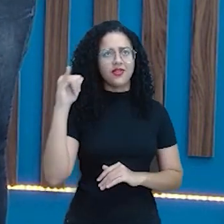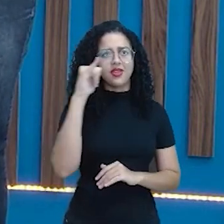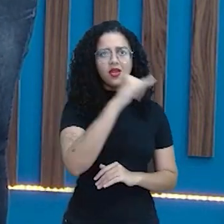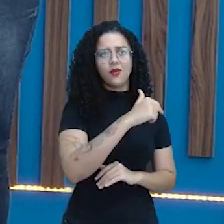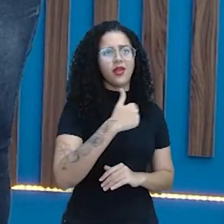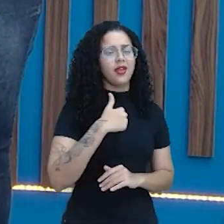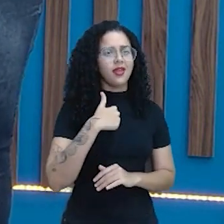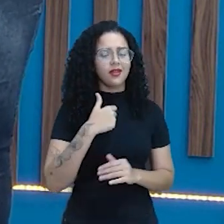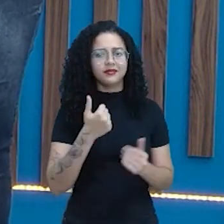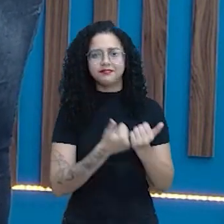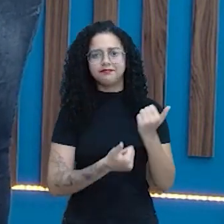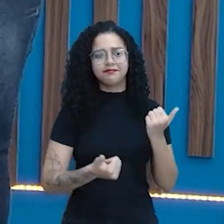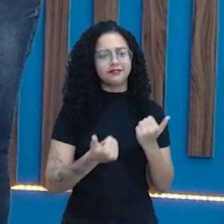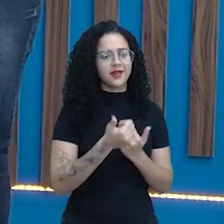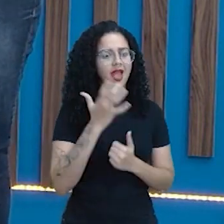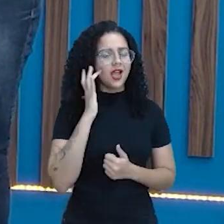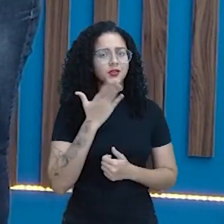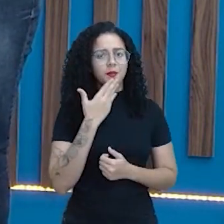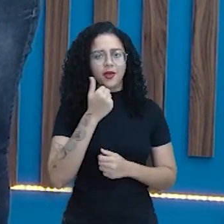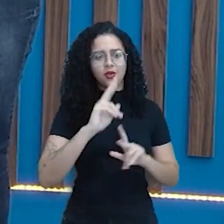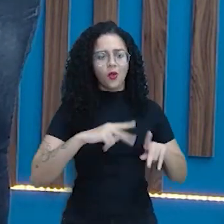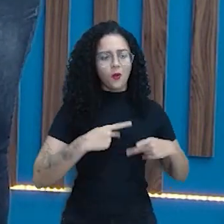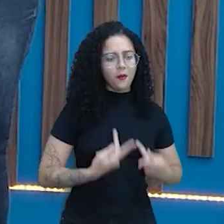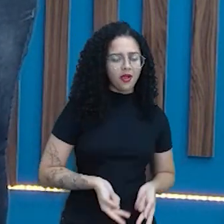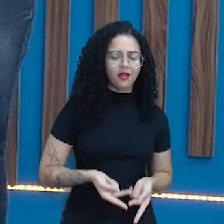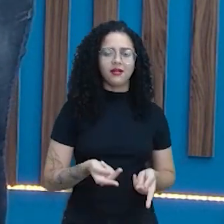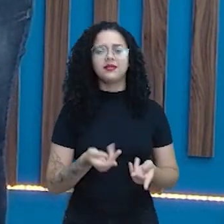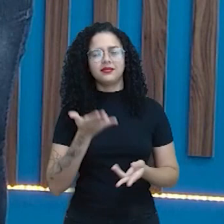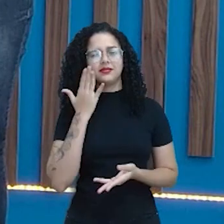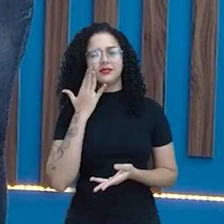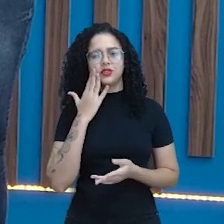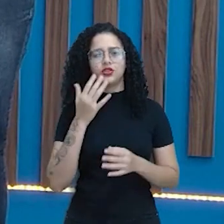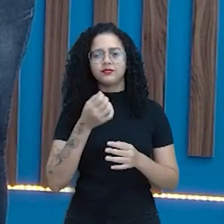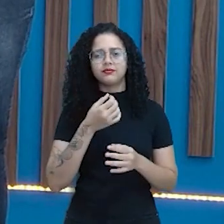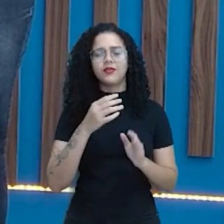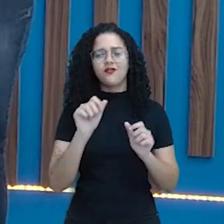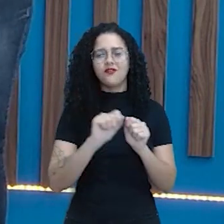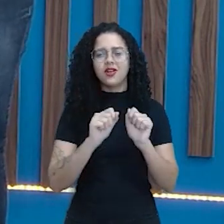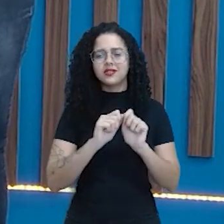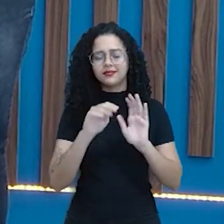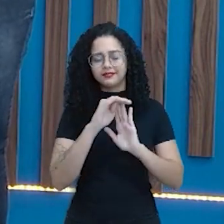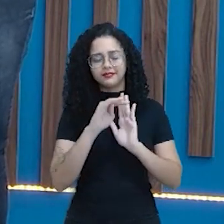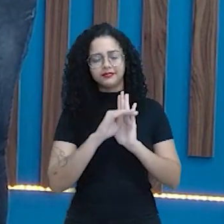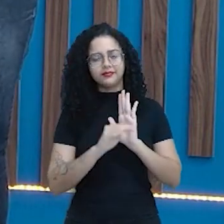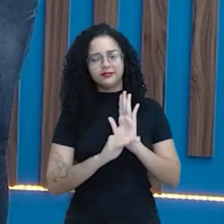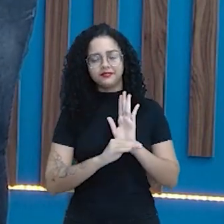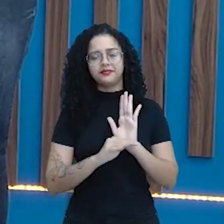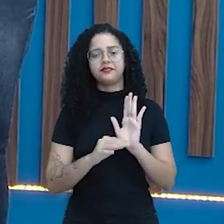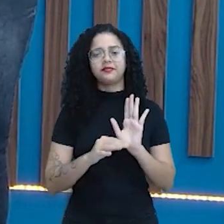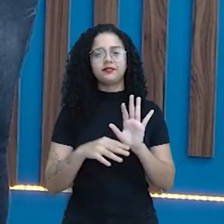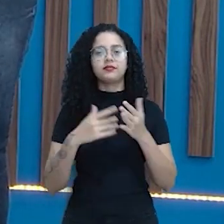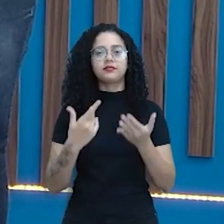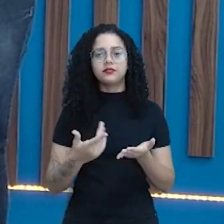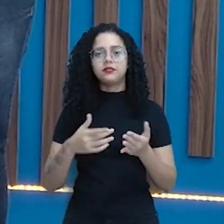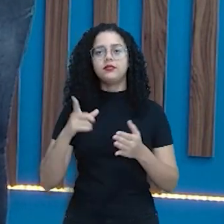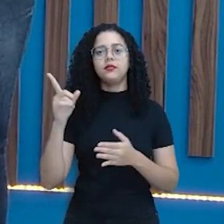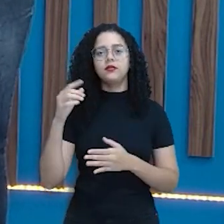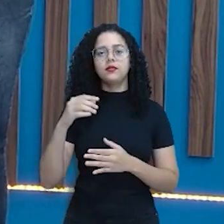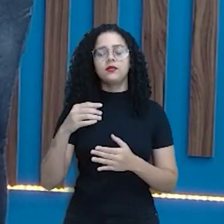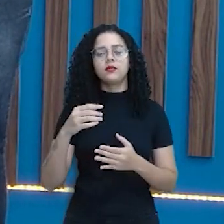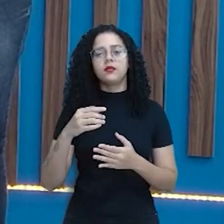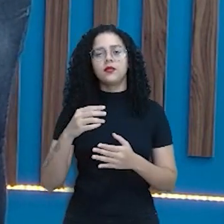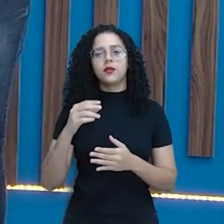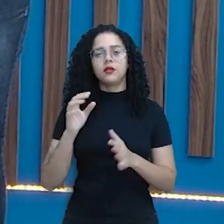eu colocaria que eu acho melhor um humano. E aí justificar, fazer uma listagem mesmo. E lá na plataforma da